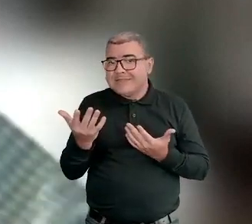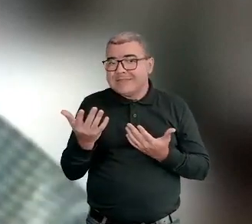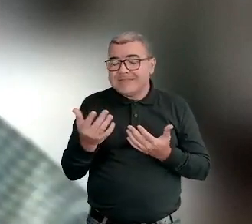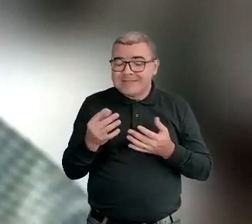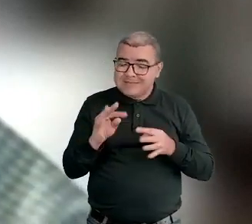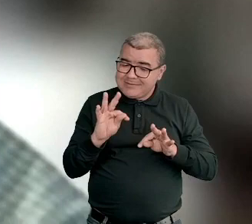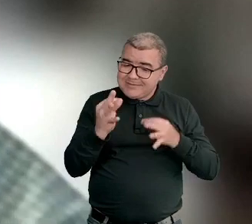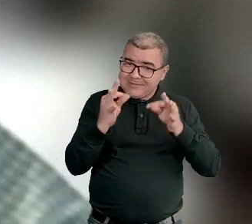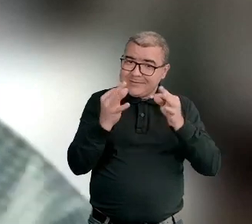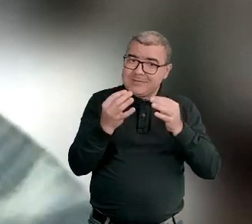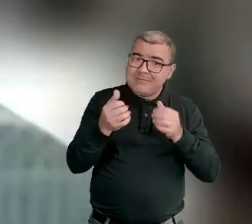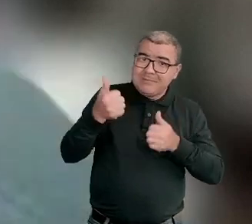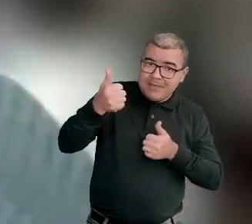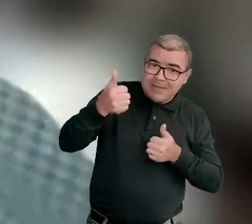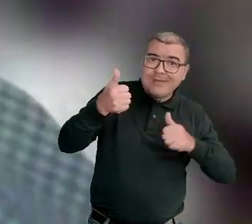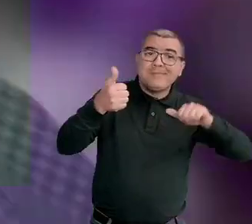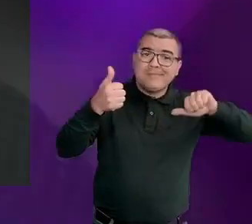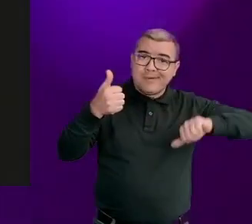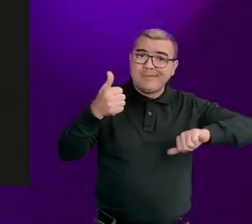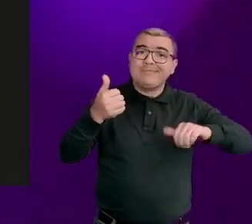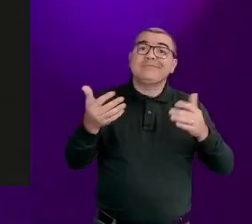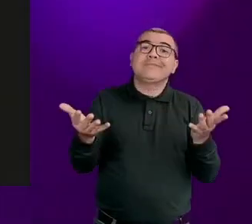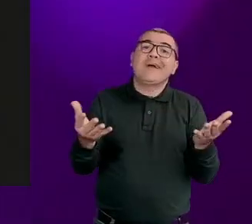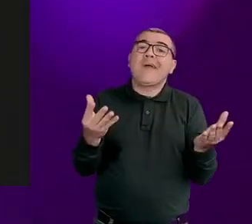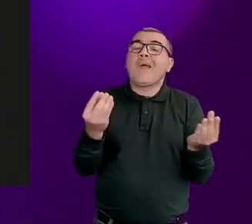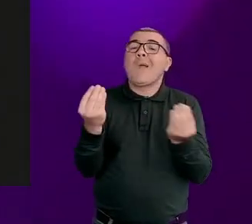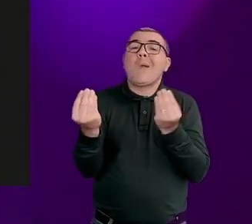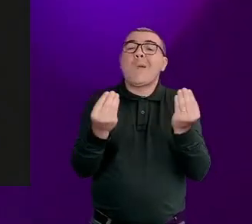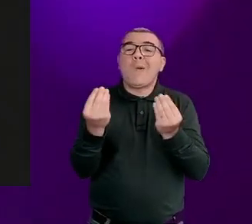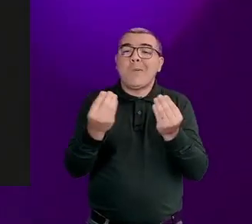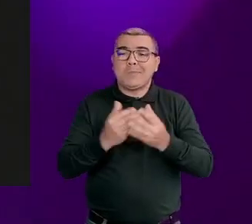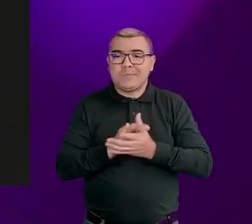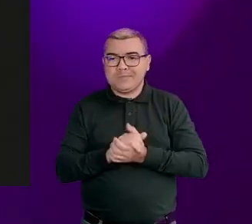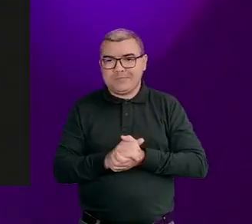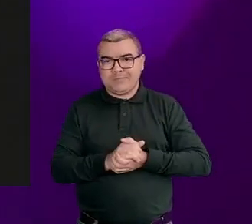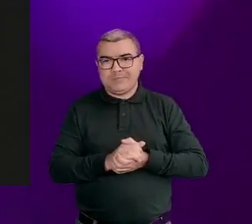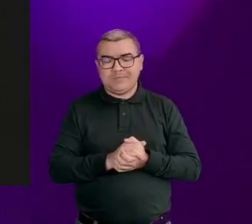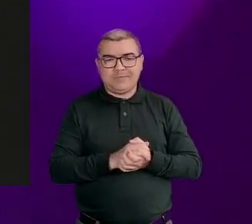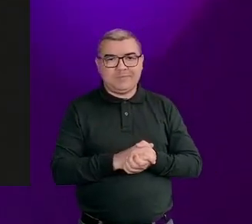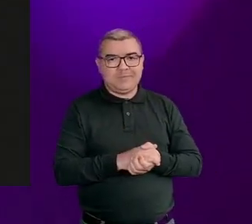da tecnologia, vamos dizer. Vocês têm alguma ideia, se alguma opinião?